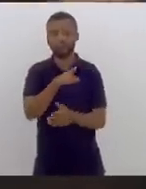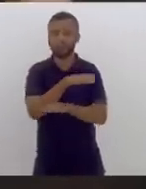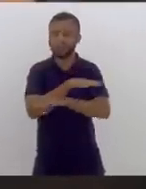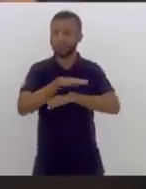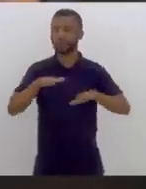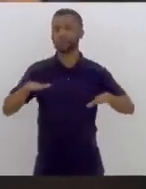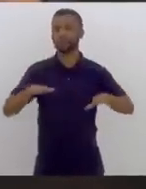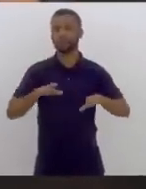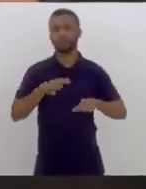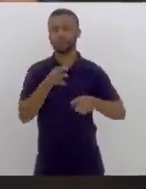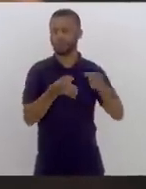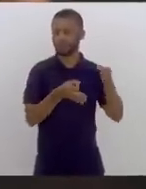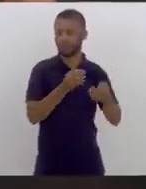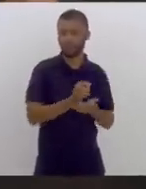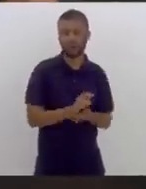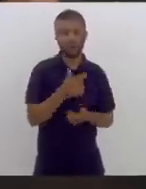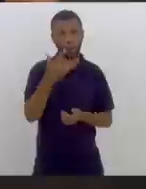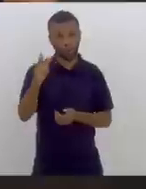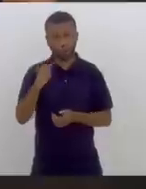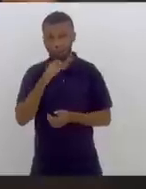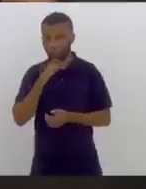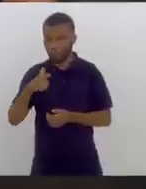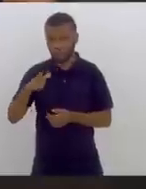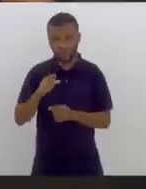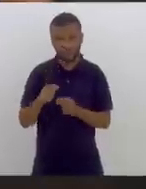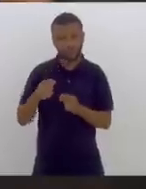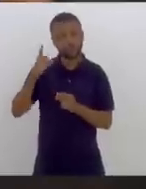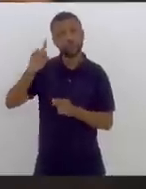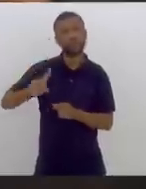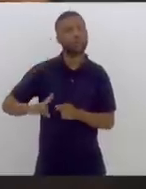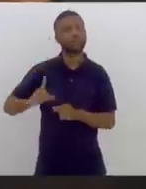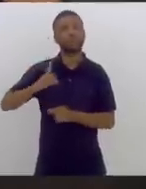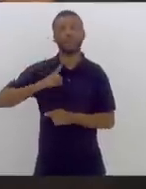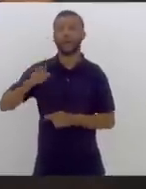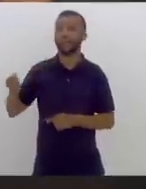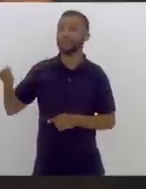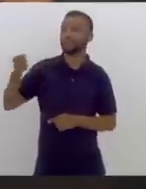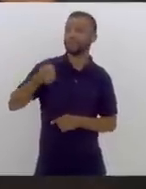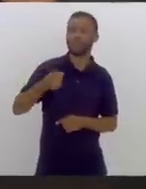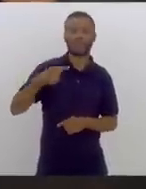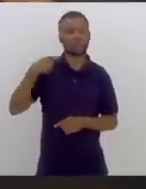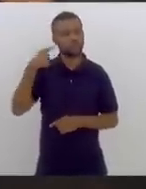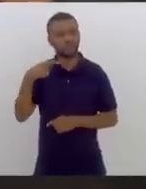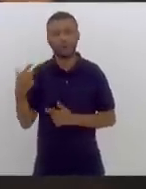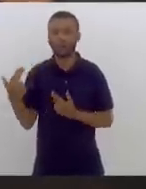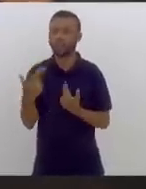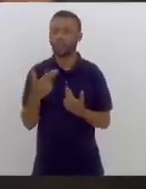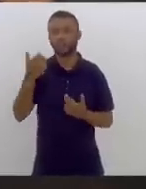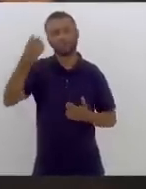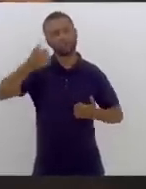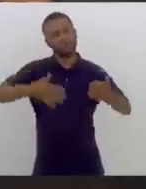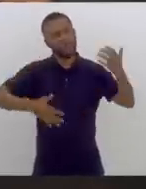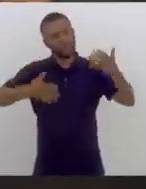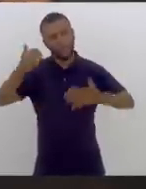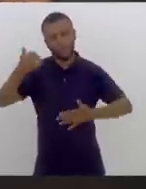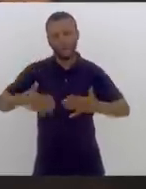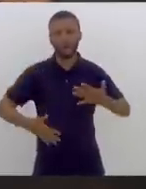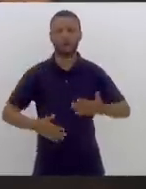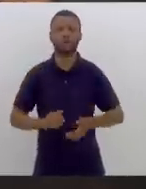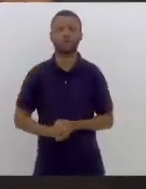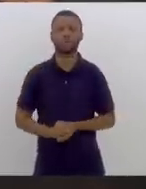outros que não tiveram direito ao contraditório ausência do advogado como Wallace sempre fala e vai poder falar melhor